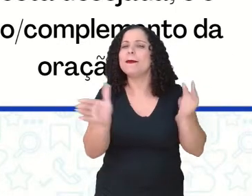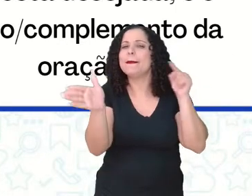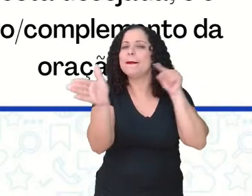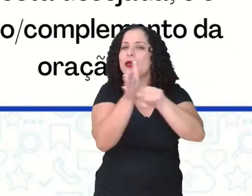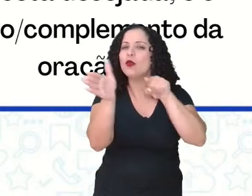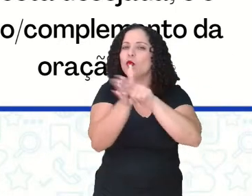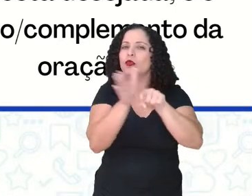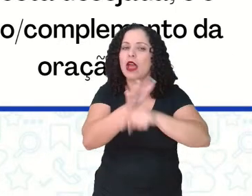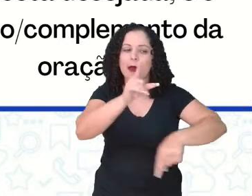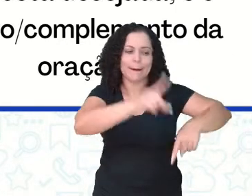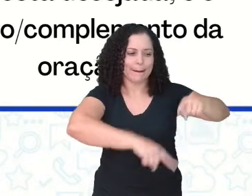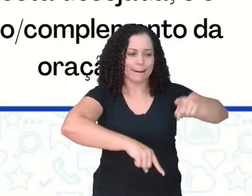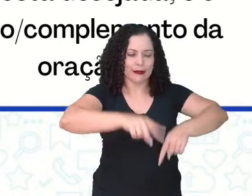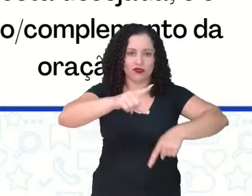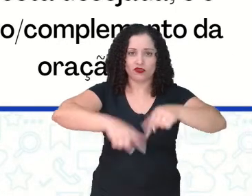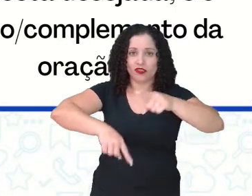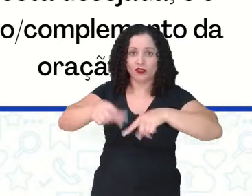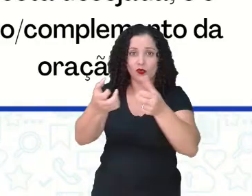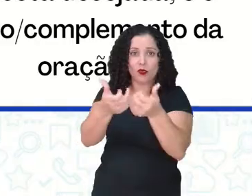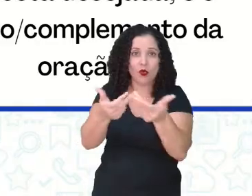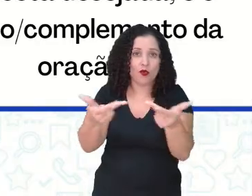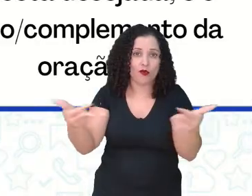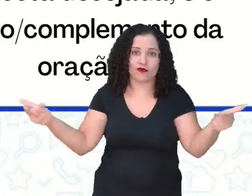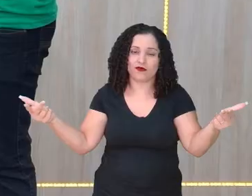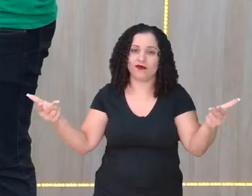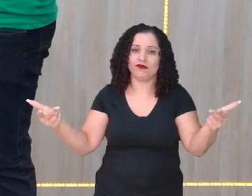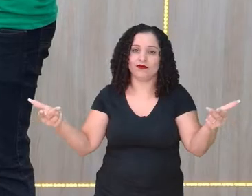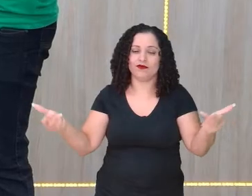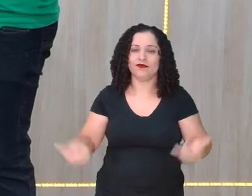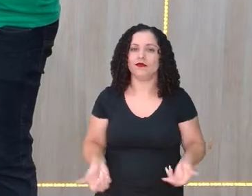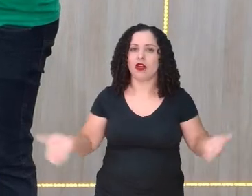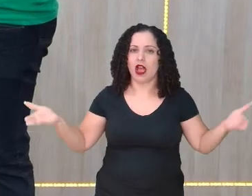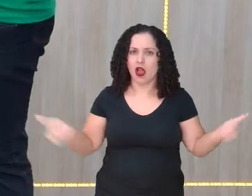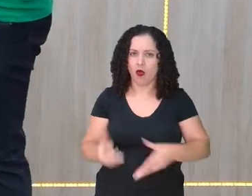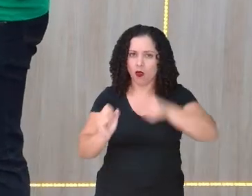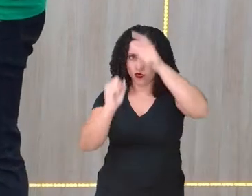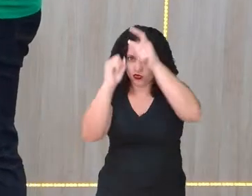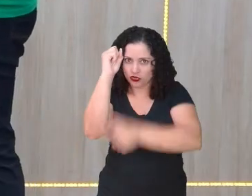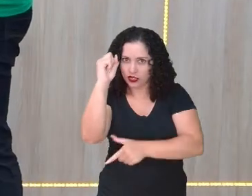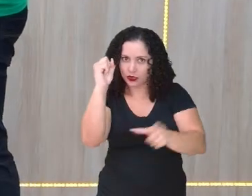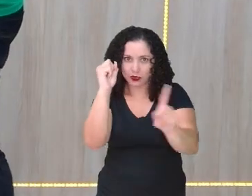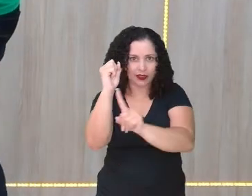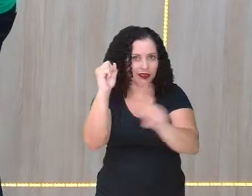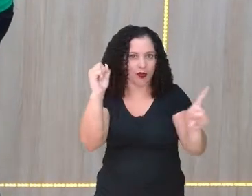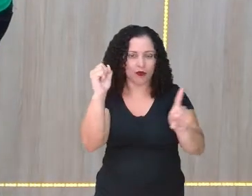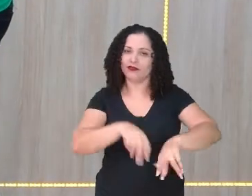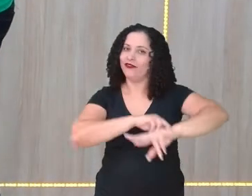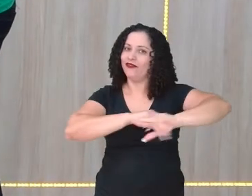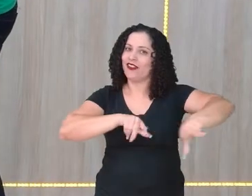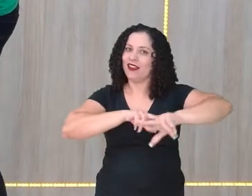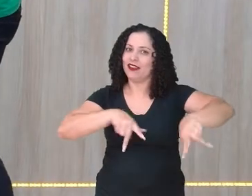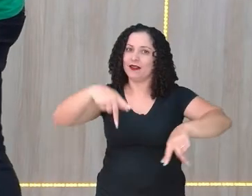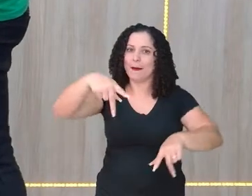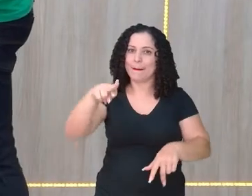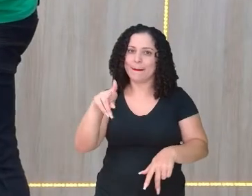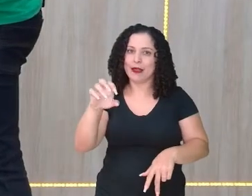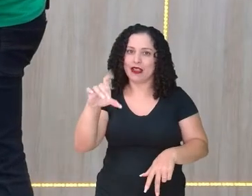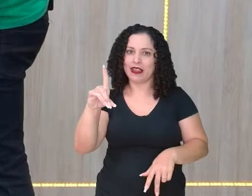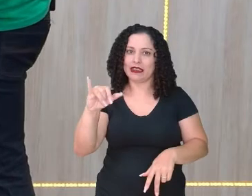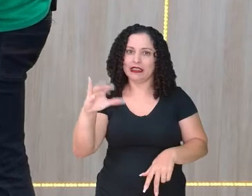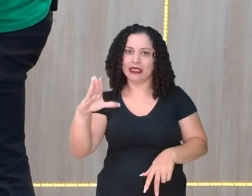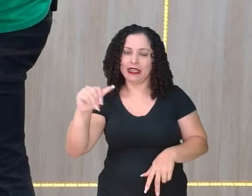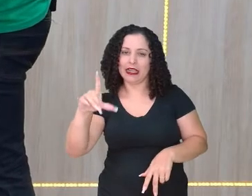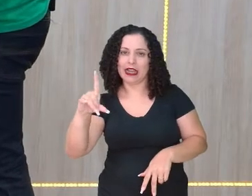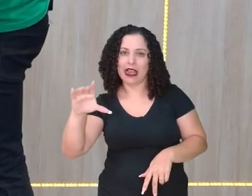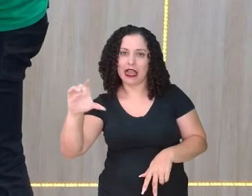objeto. O foco da minha frase não é mais o sujeito, e sim o predicado, tá bom? Perguntando por uma pessoa que